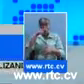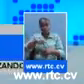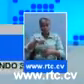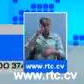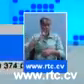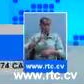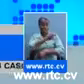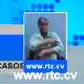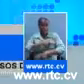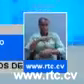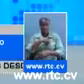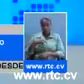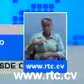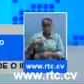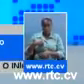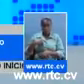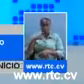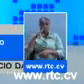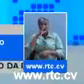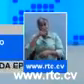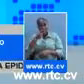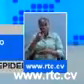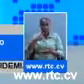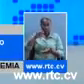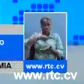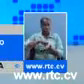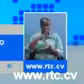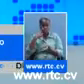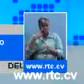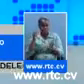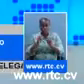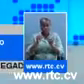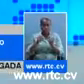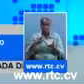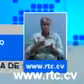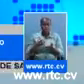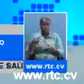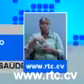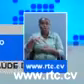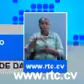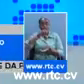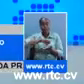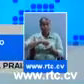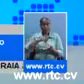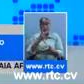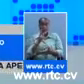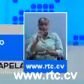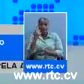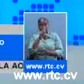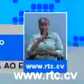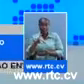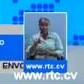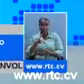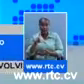Delegada de Saúde da Praia, que aponta focos desconhecidos de mosquitos em algumas zonas da capital. A várzea é a zona mais